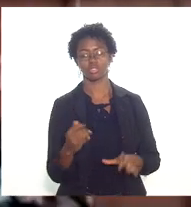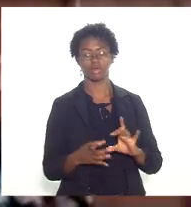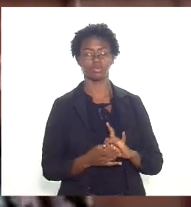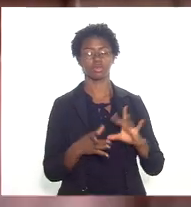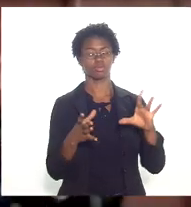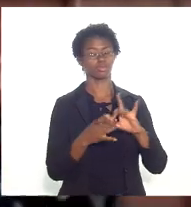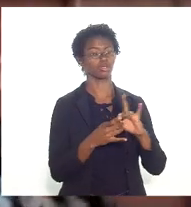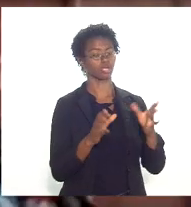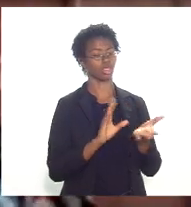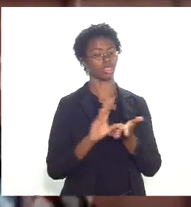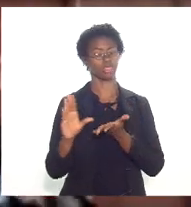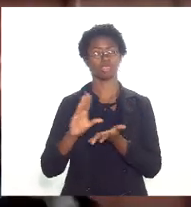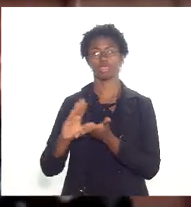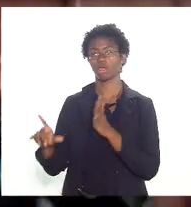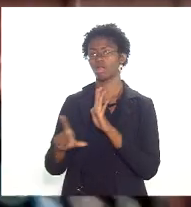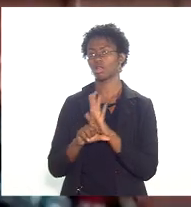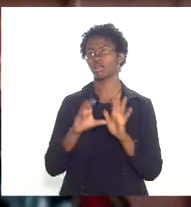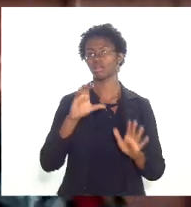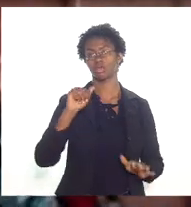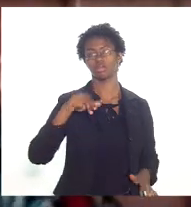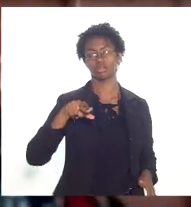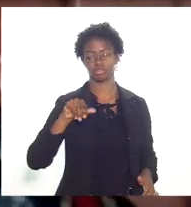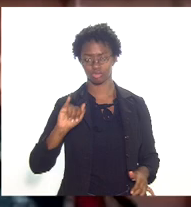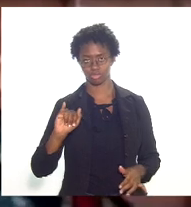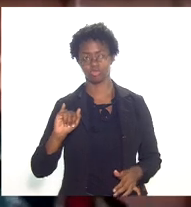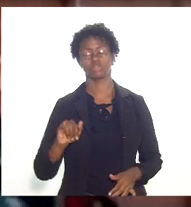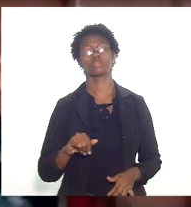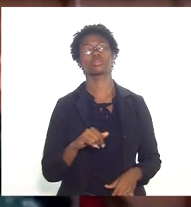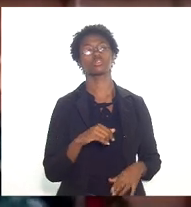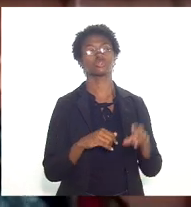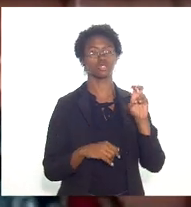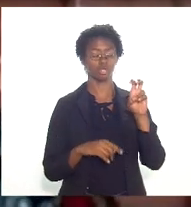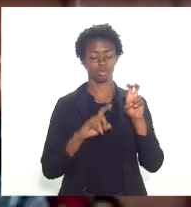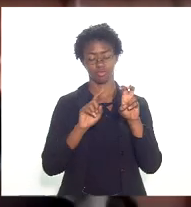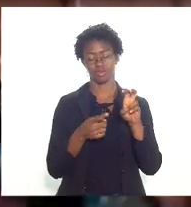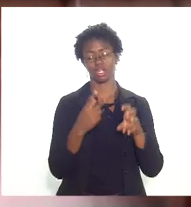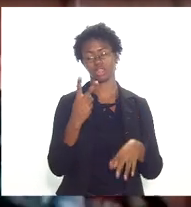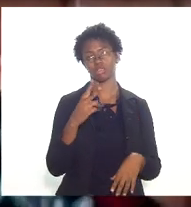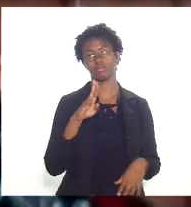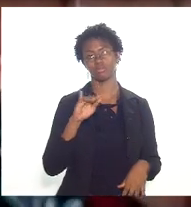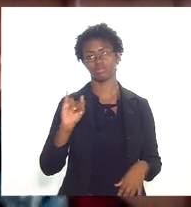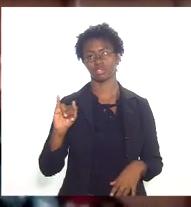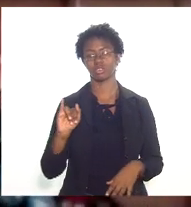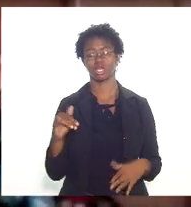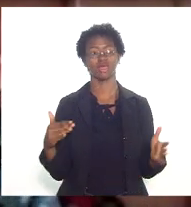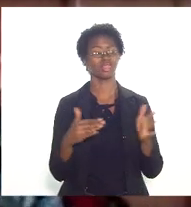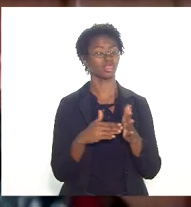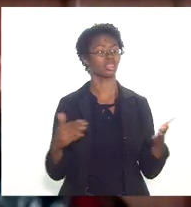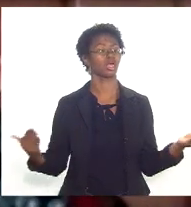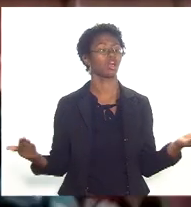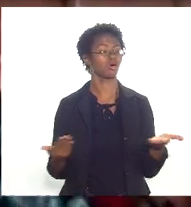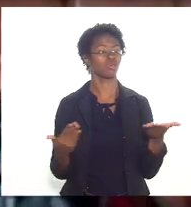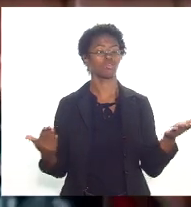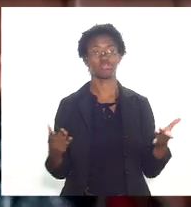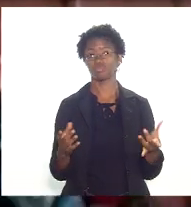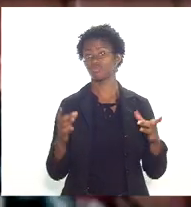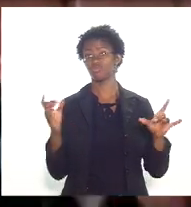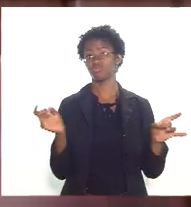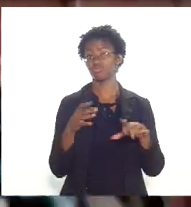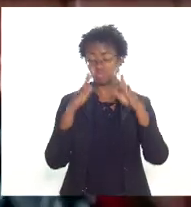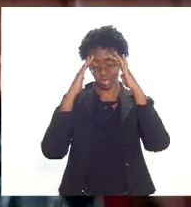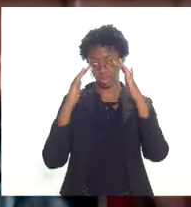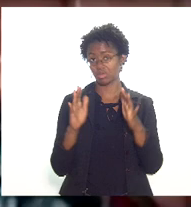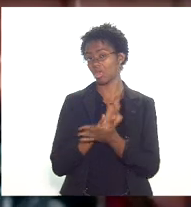permissão de Repasses via lei kandir de 5,2 milhões os estados e municípios até hoje não foram cumpridos ou